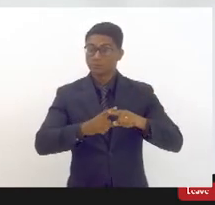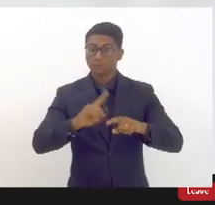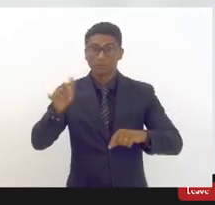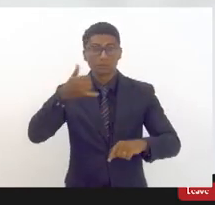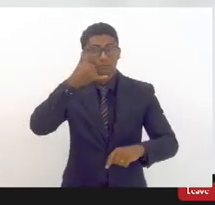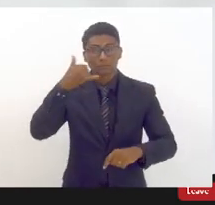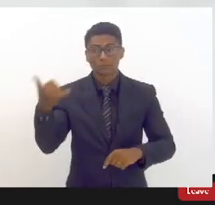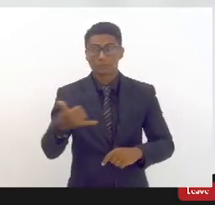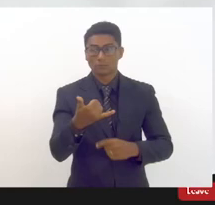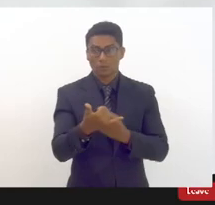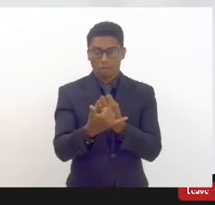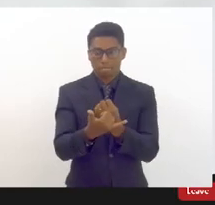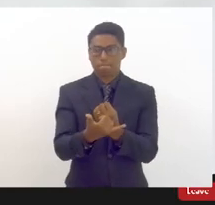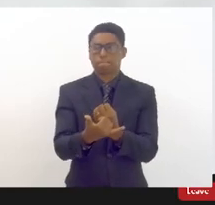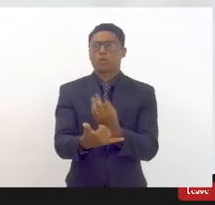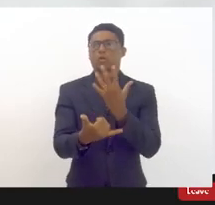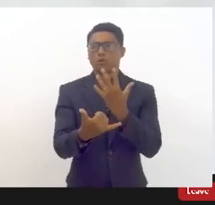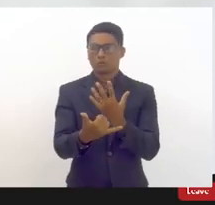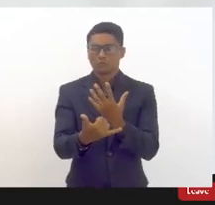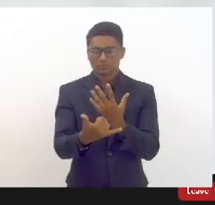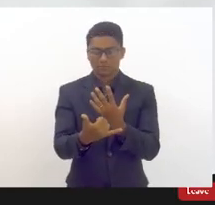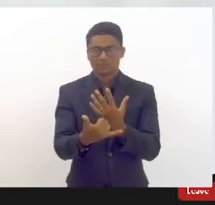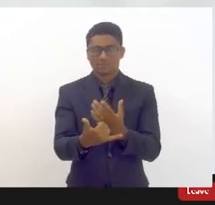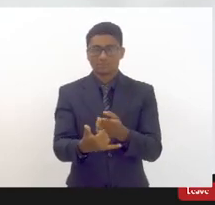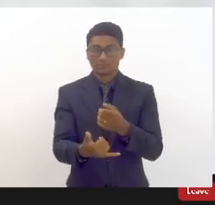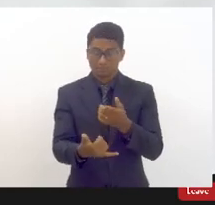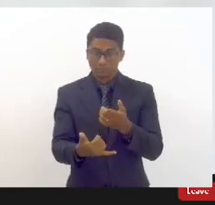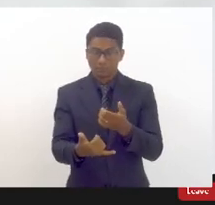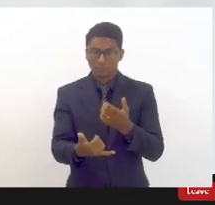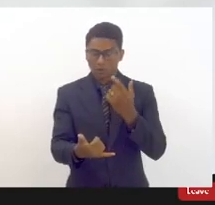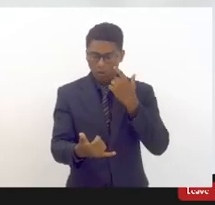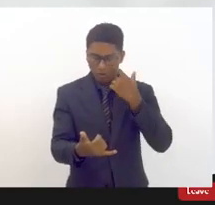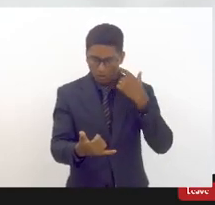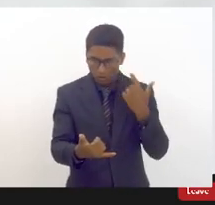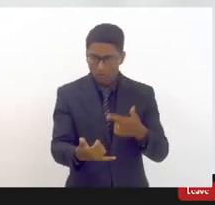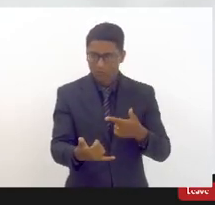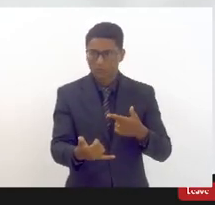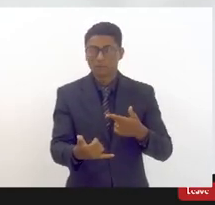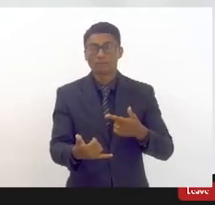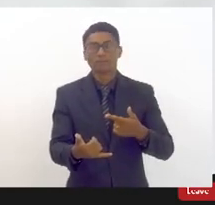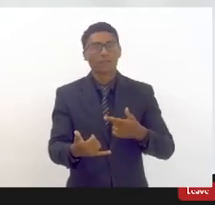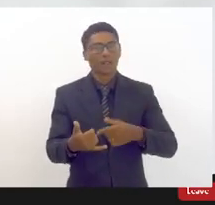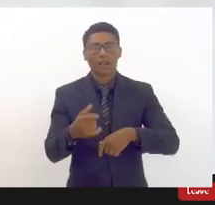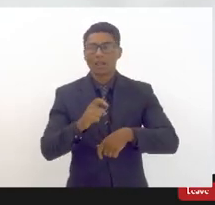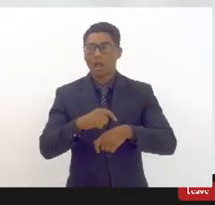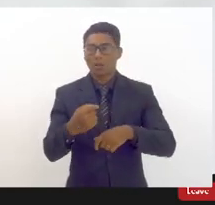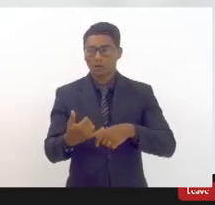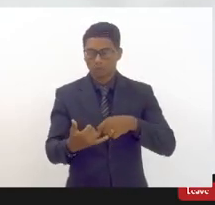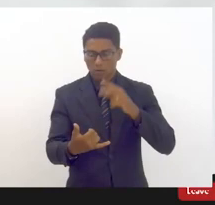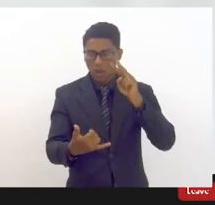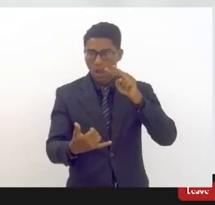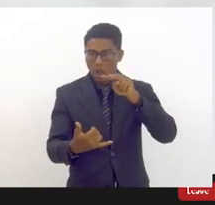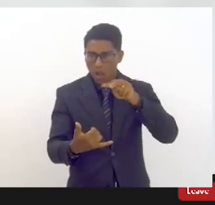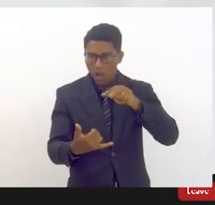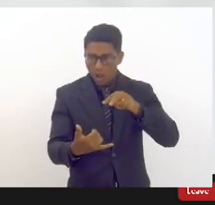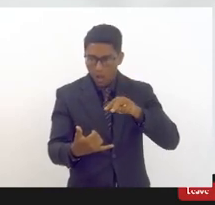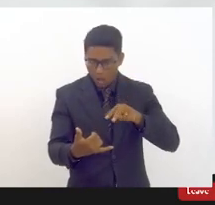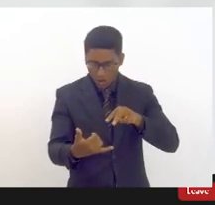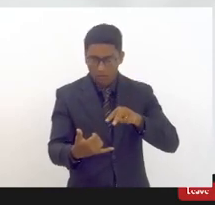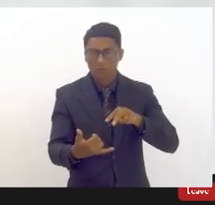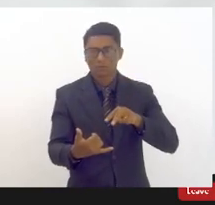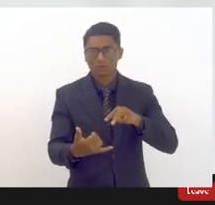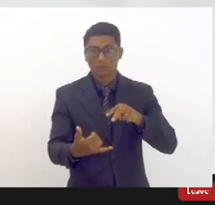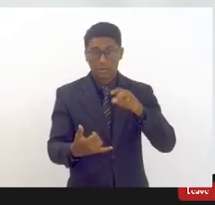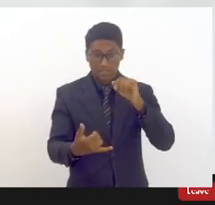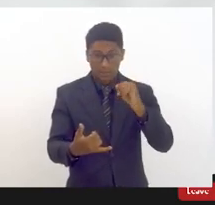semelhante a um pop-up na tela do seu celular, e aí você necessariamente vai ter que ler a mensagem, dar um ok para